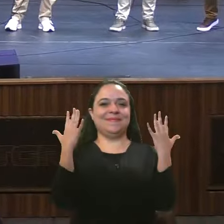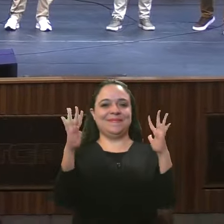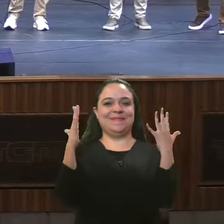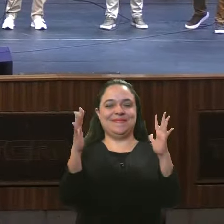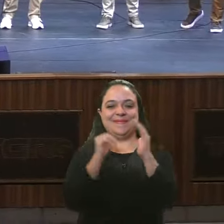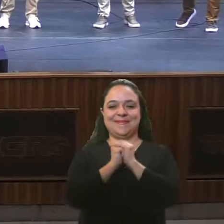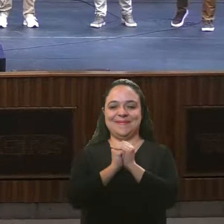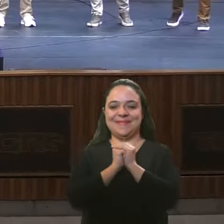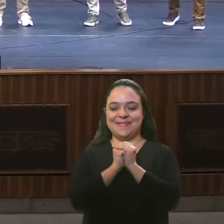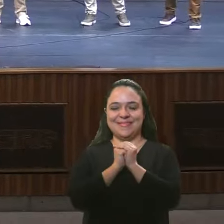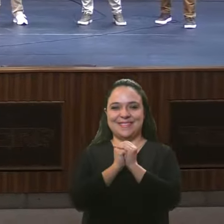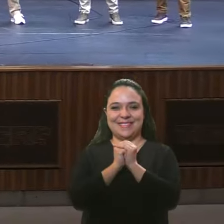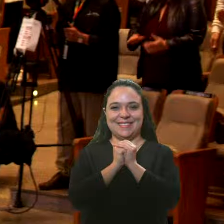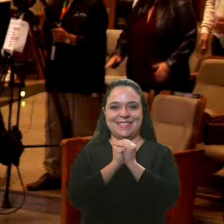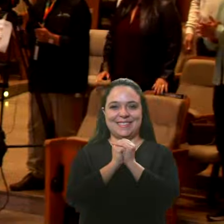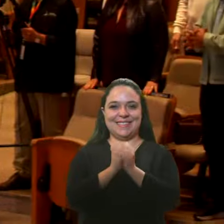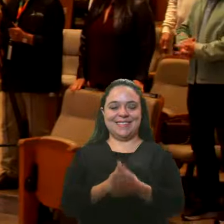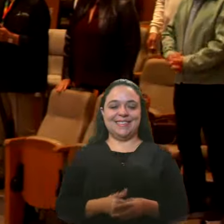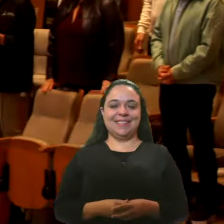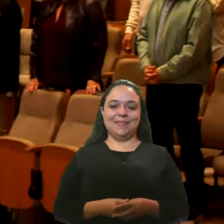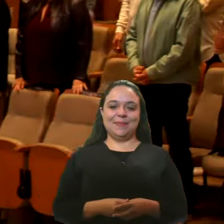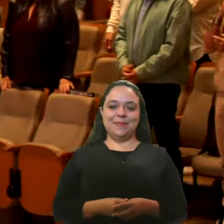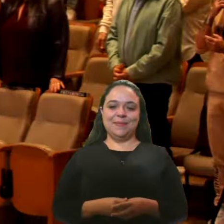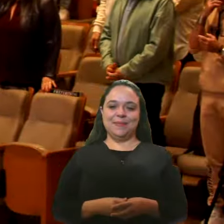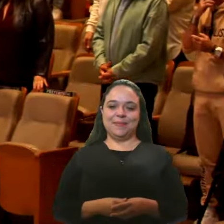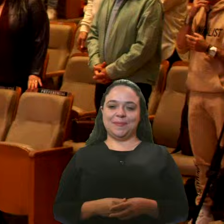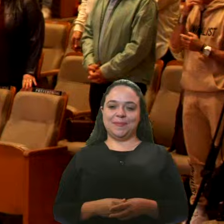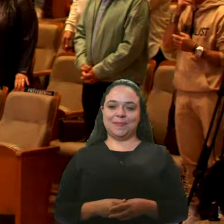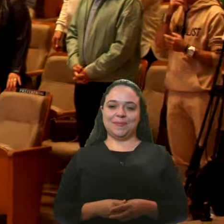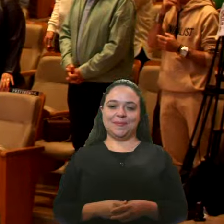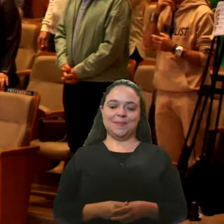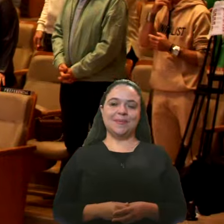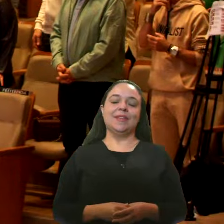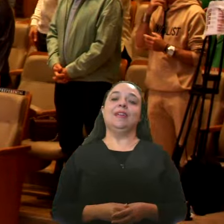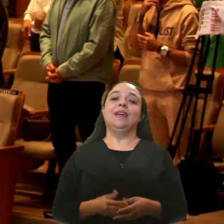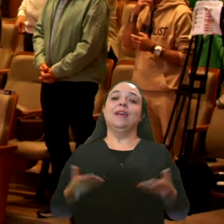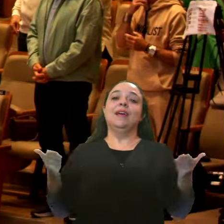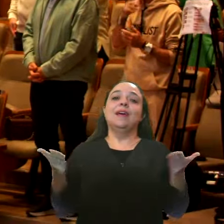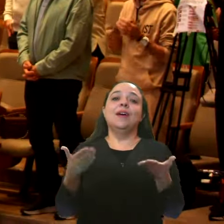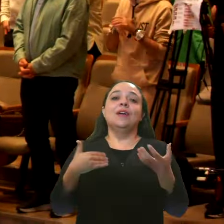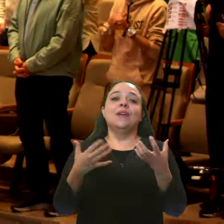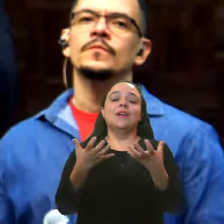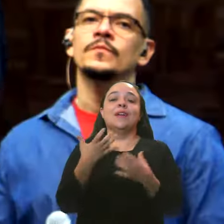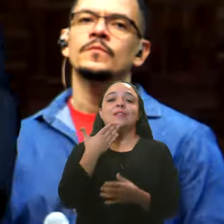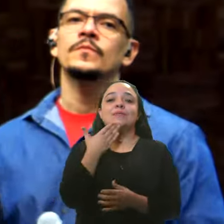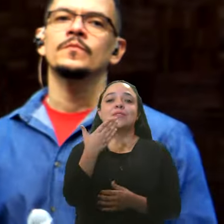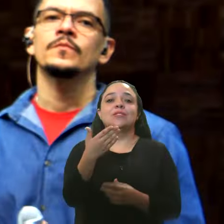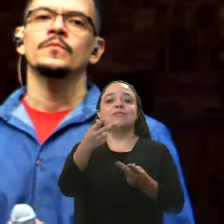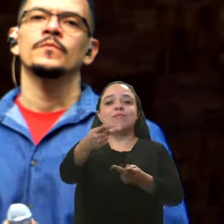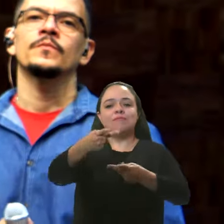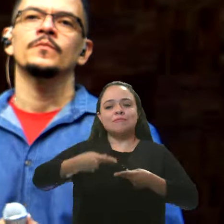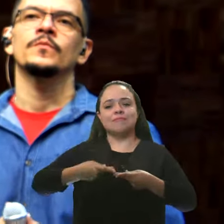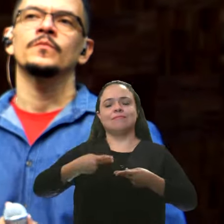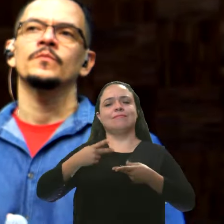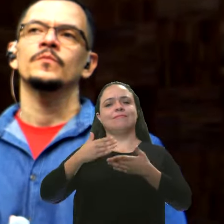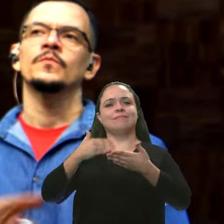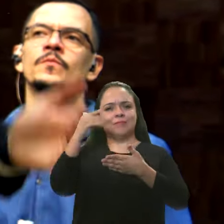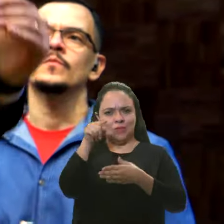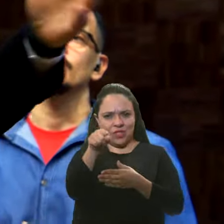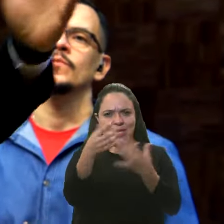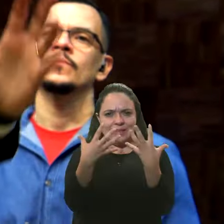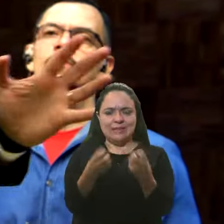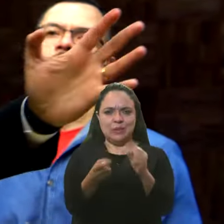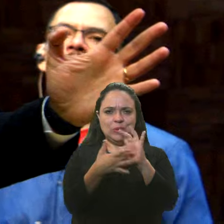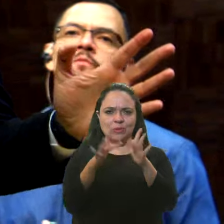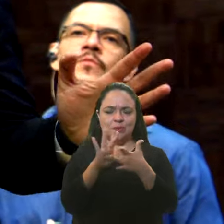Amém. Amém. Meus irmãos, eu quero fazer um convite estendido para você. E talvez